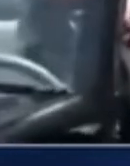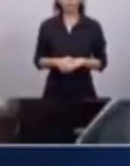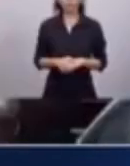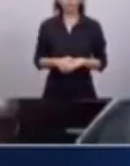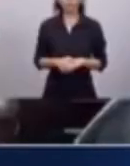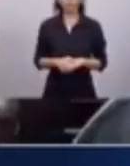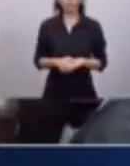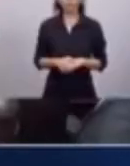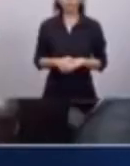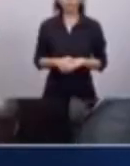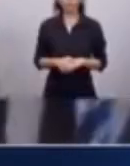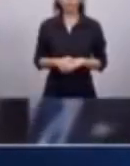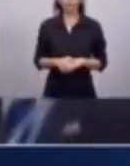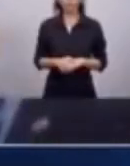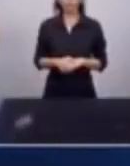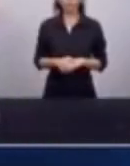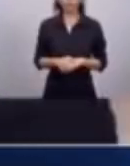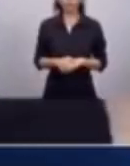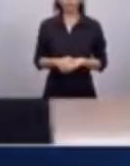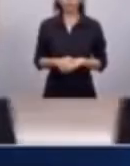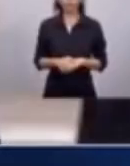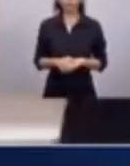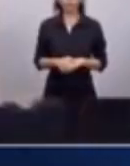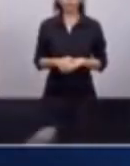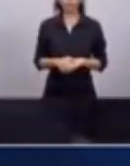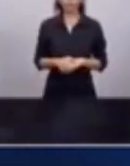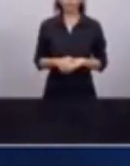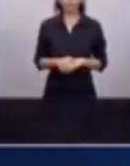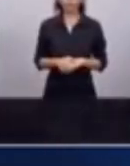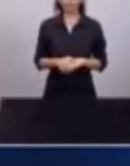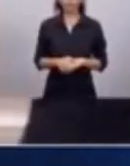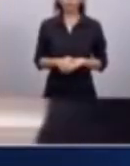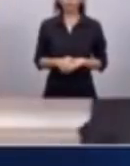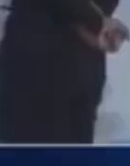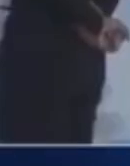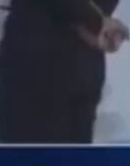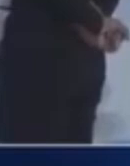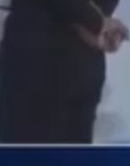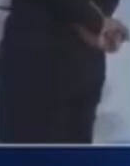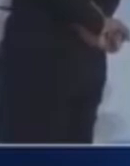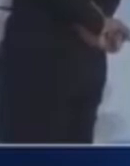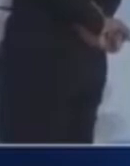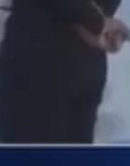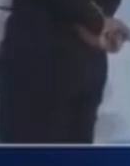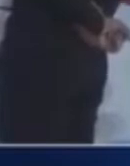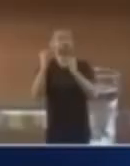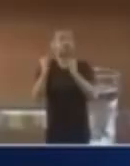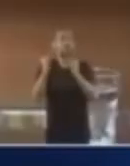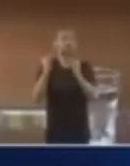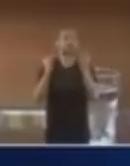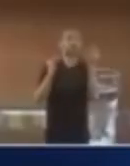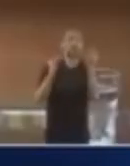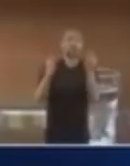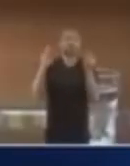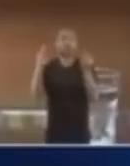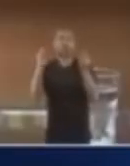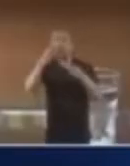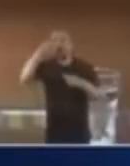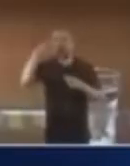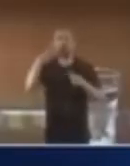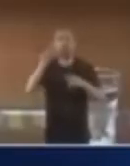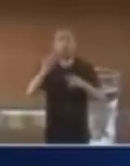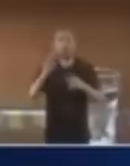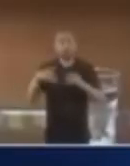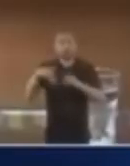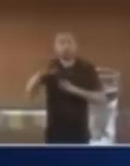máquina do estado nunca é fácil para nenhum governante agora Rodrigo a gente entende Claro ele chamou de remédio amargo